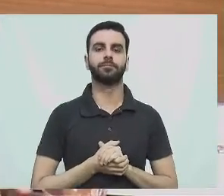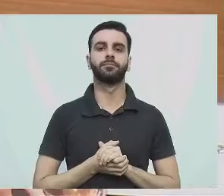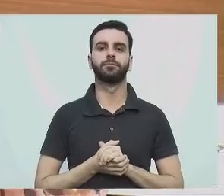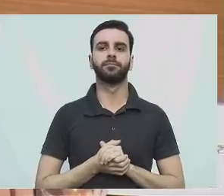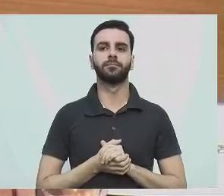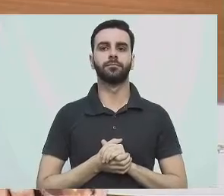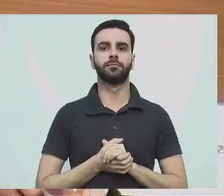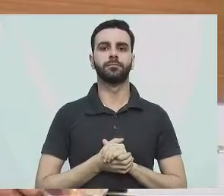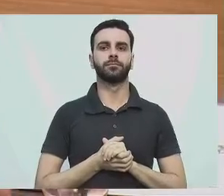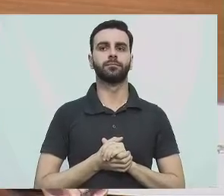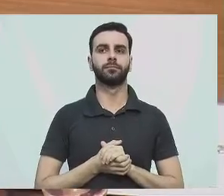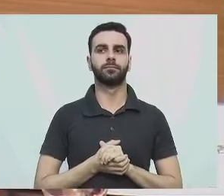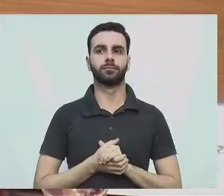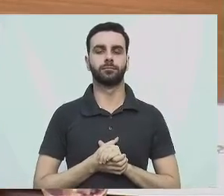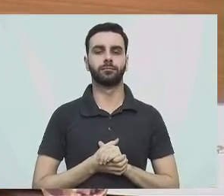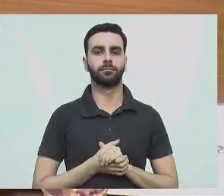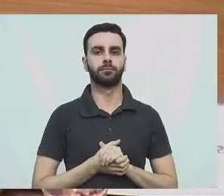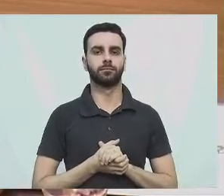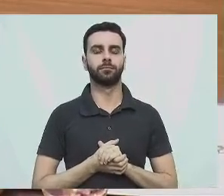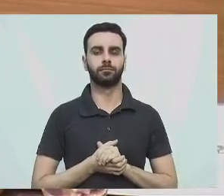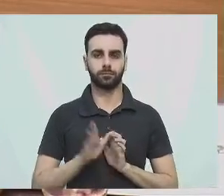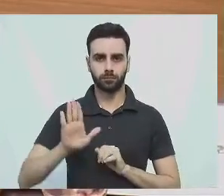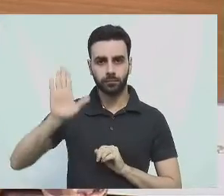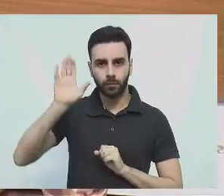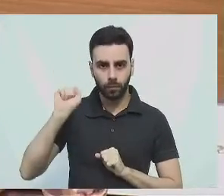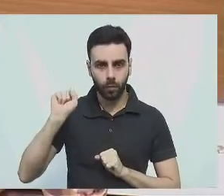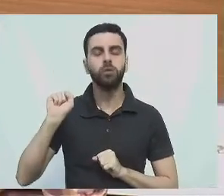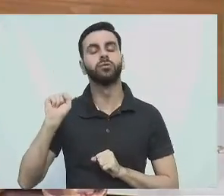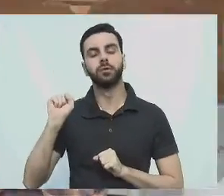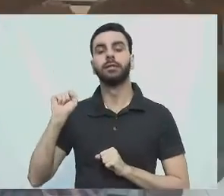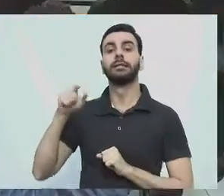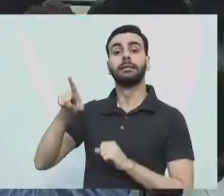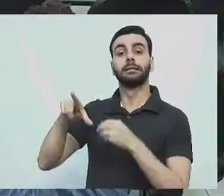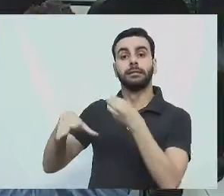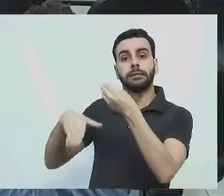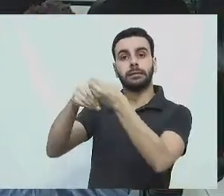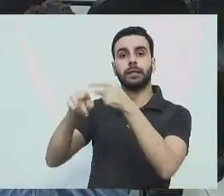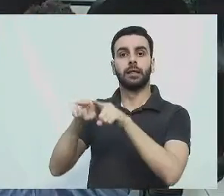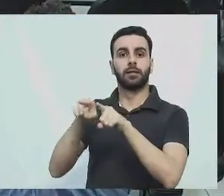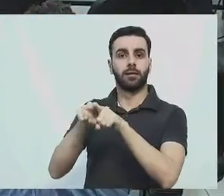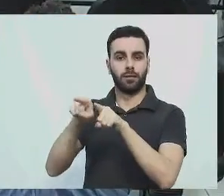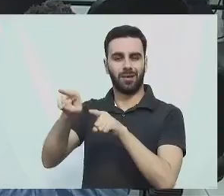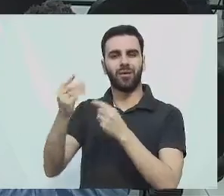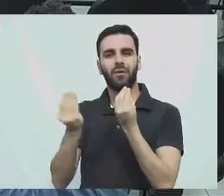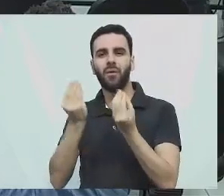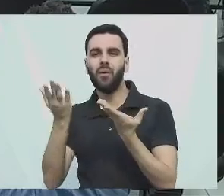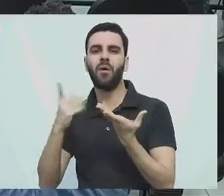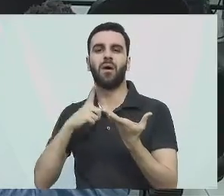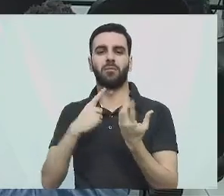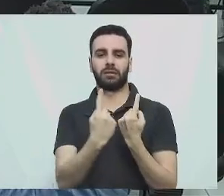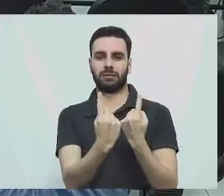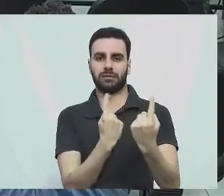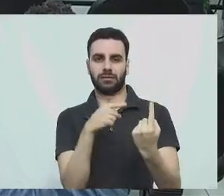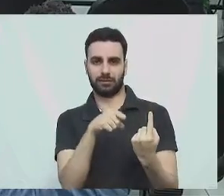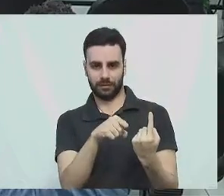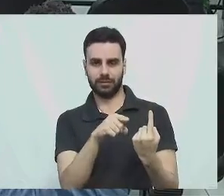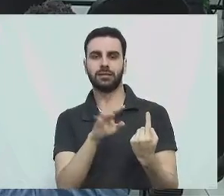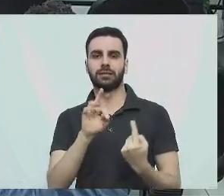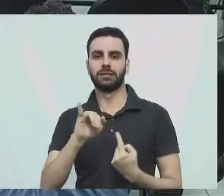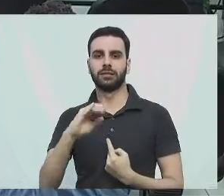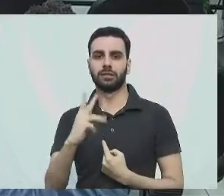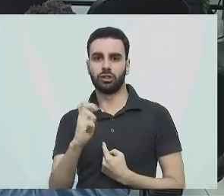Colega. Fala, Geraldo. Até completando, o senhor questiona a questão da trincheira, foi objeto